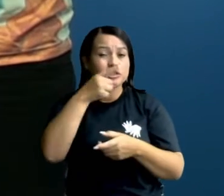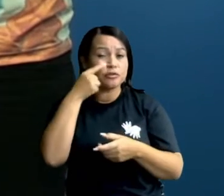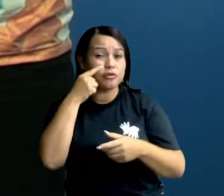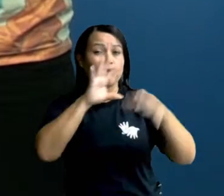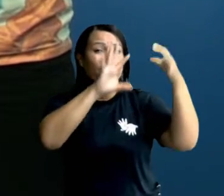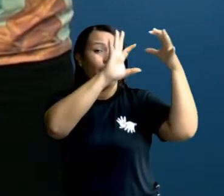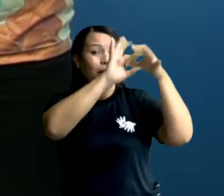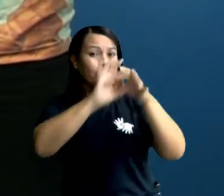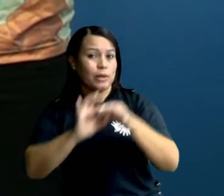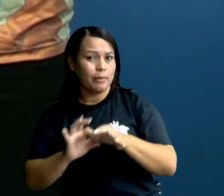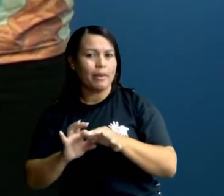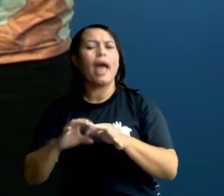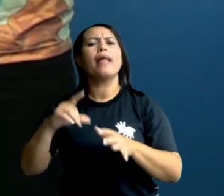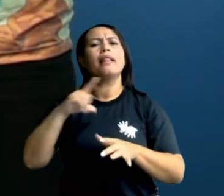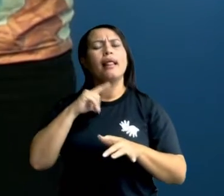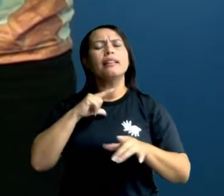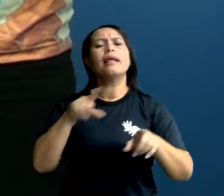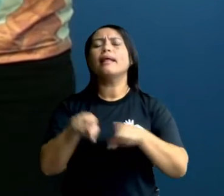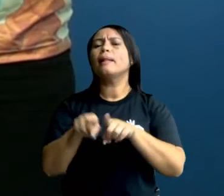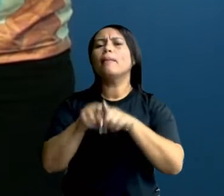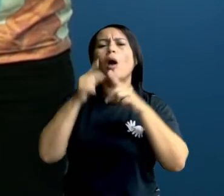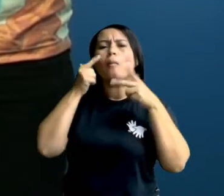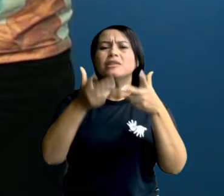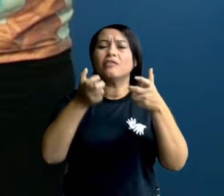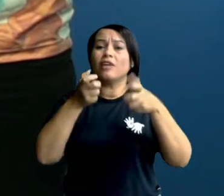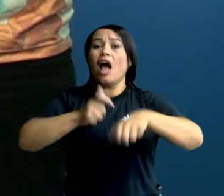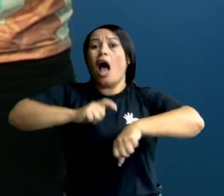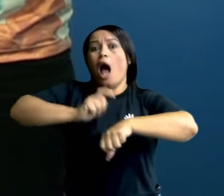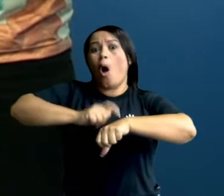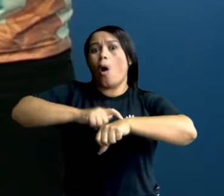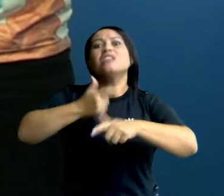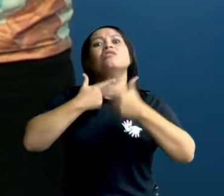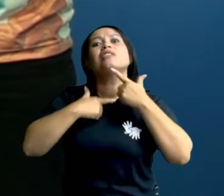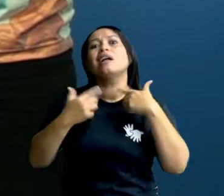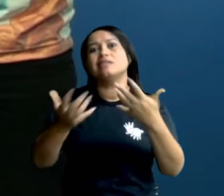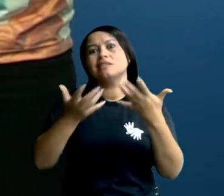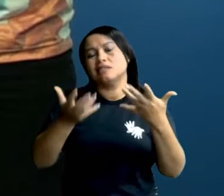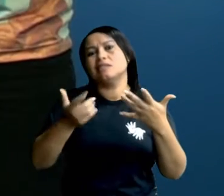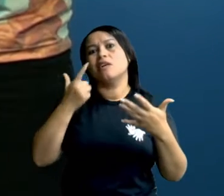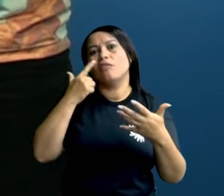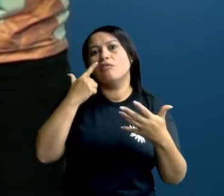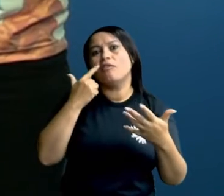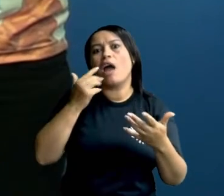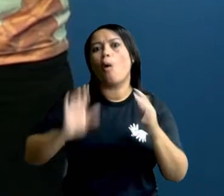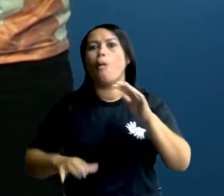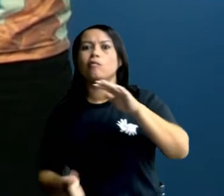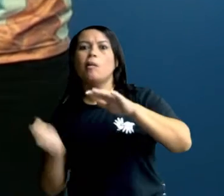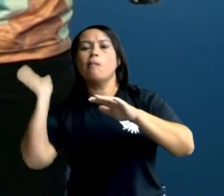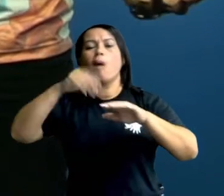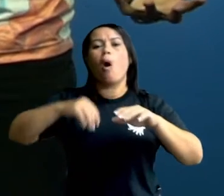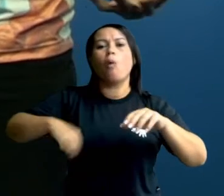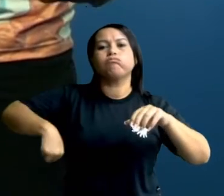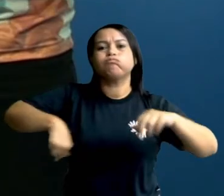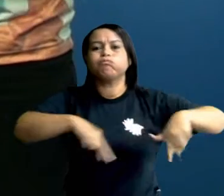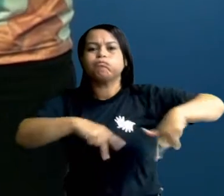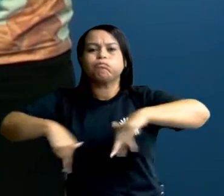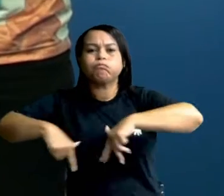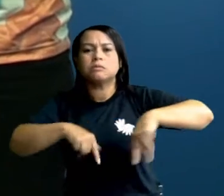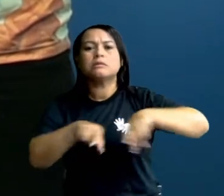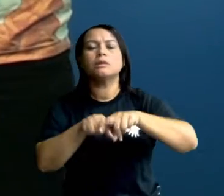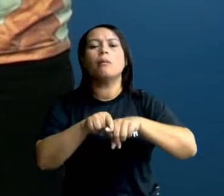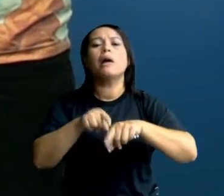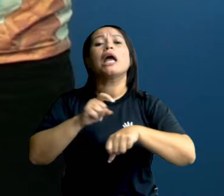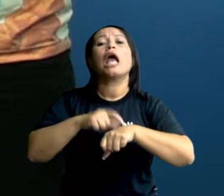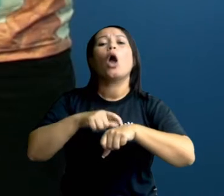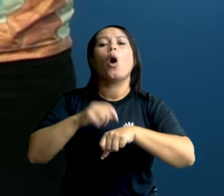Olimpíada, a gente precisava se desdobrar se quisesse assistir alguma modalidade, futebol, vôlei, né? Então os jogos eram sempre de madrugada, né?